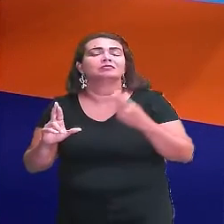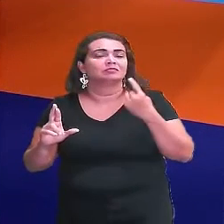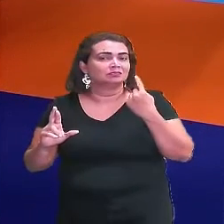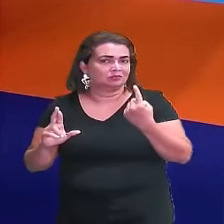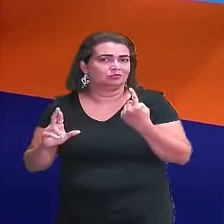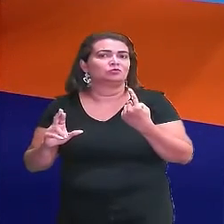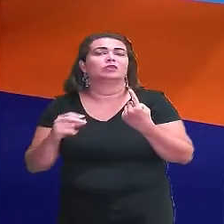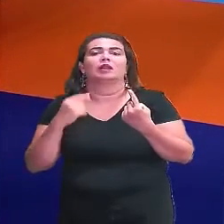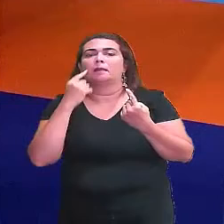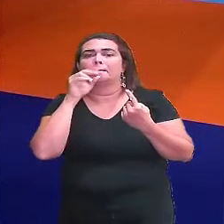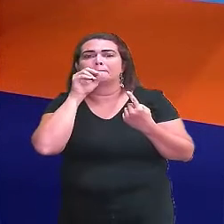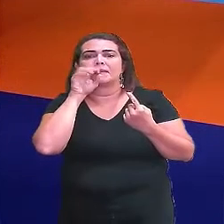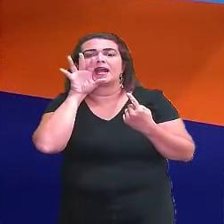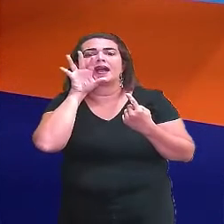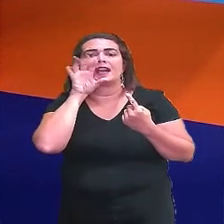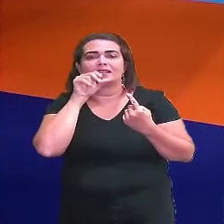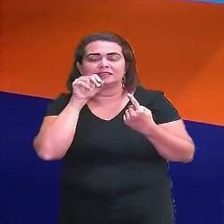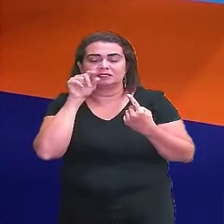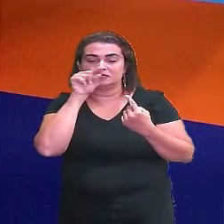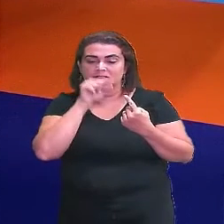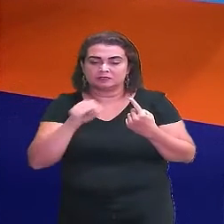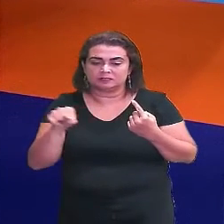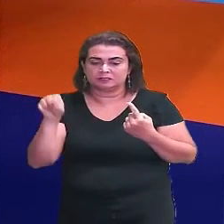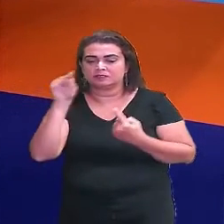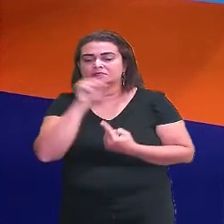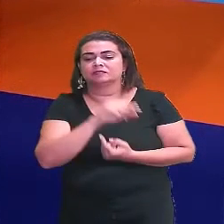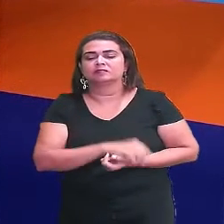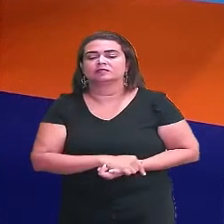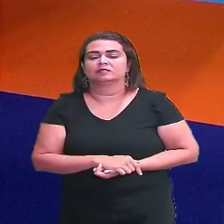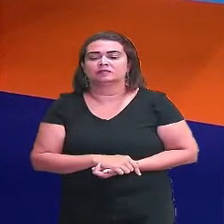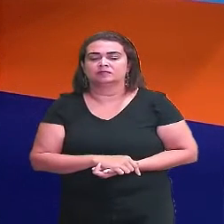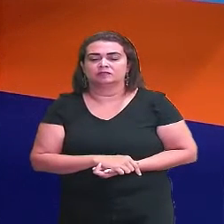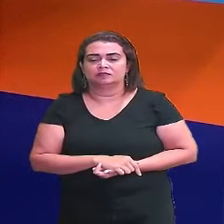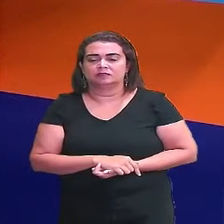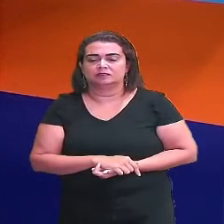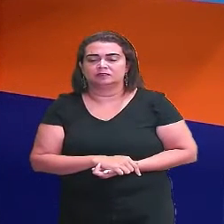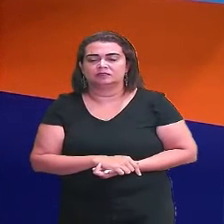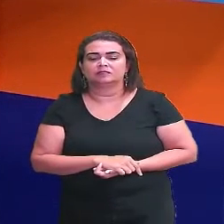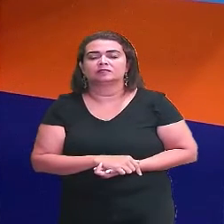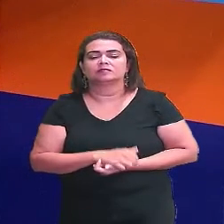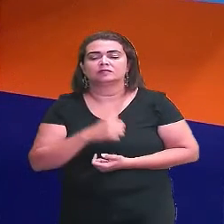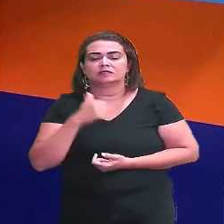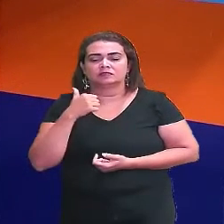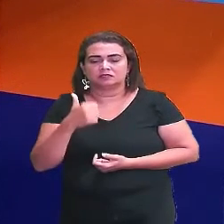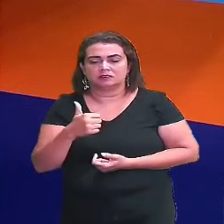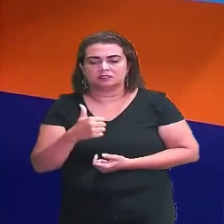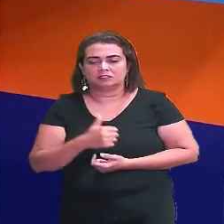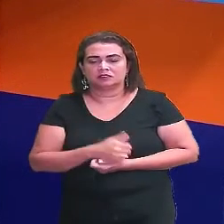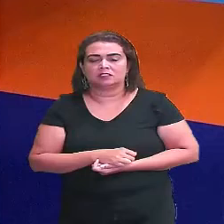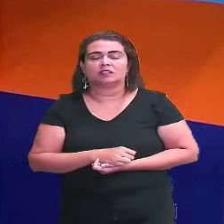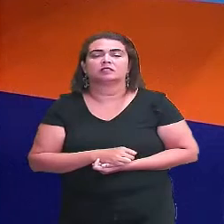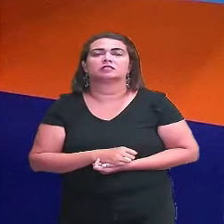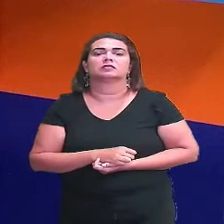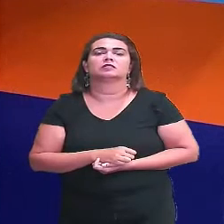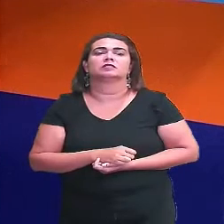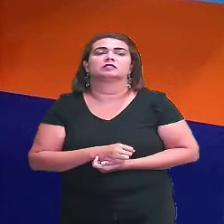uma vez, não é isso? Então, flor é monossílabo, não é